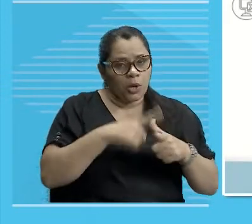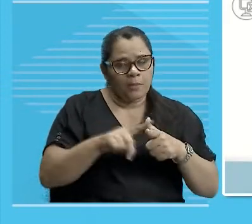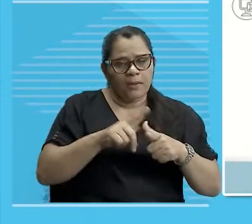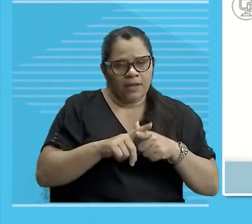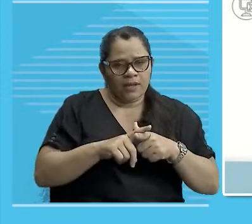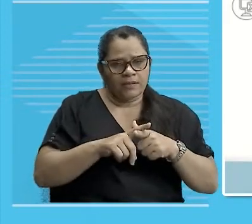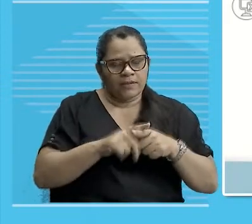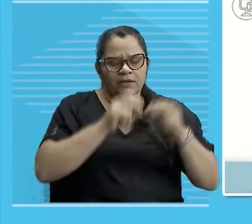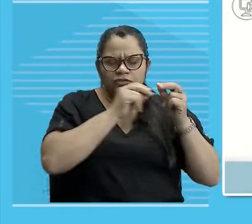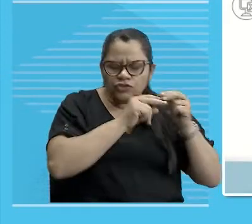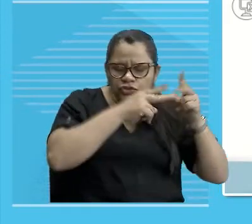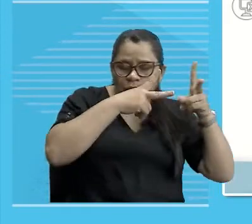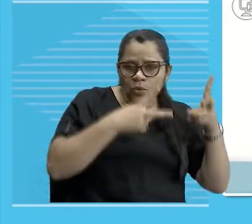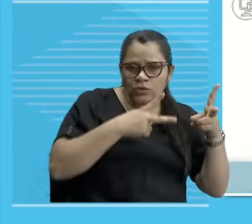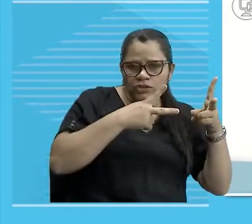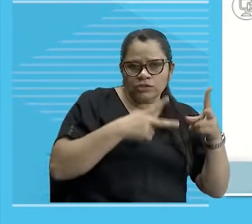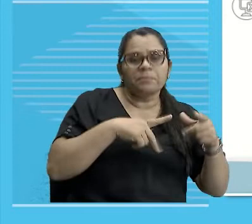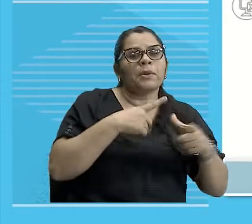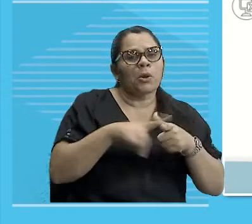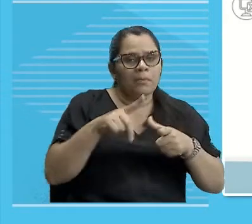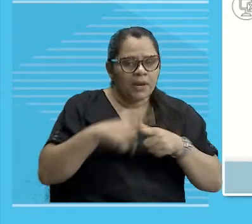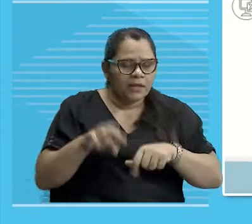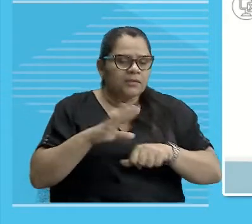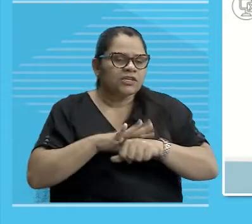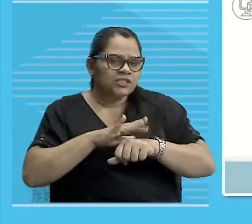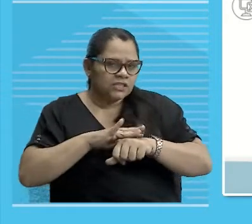insônia, crises epiléticas,